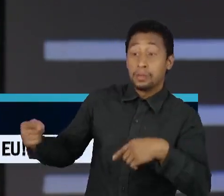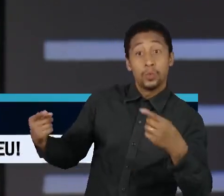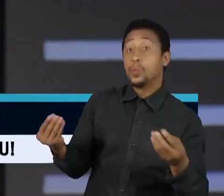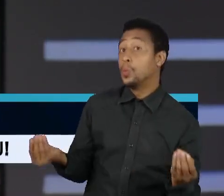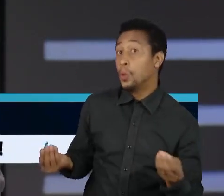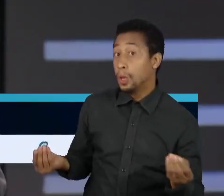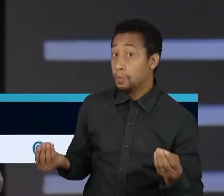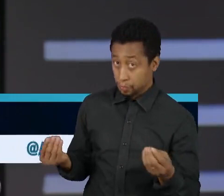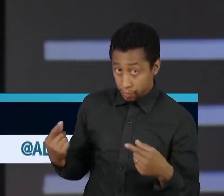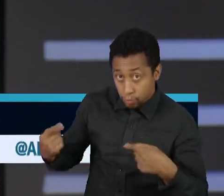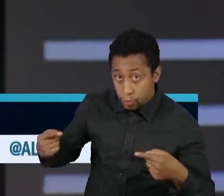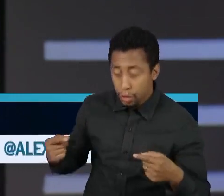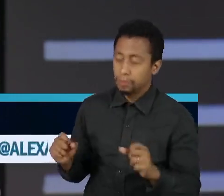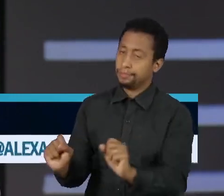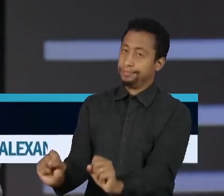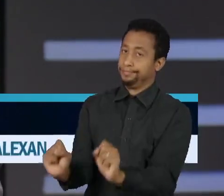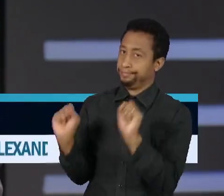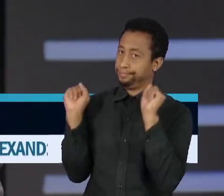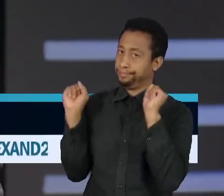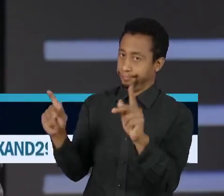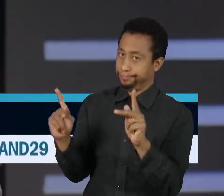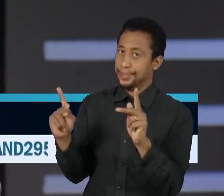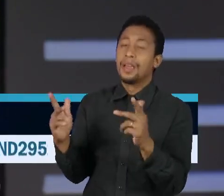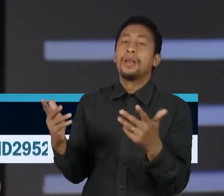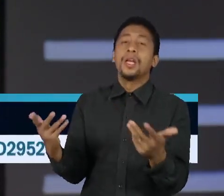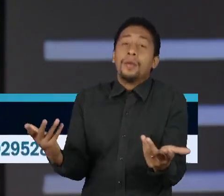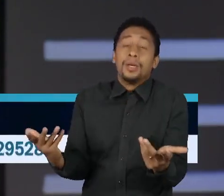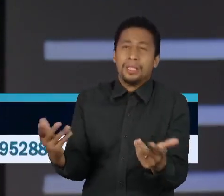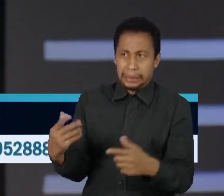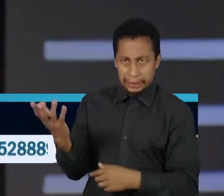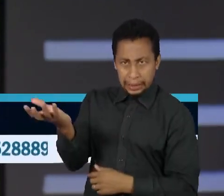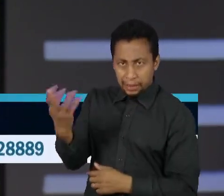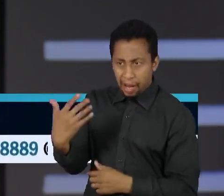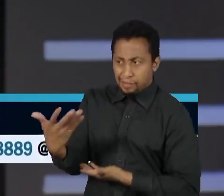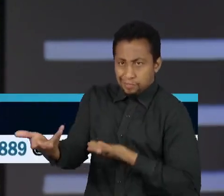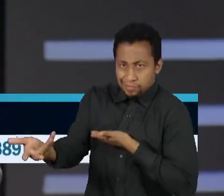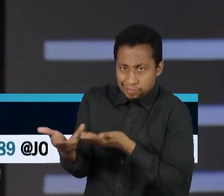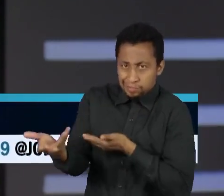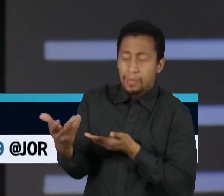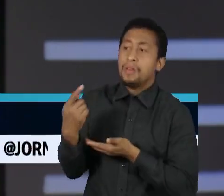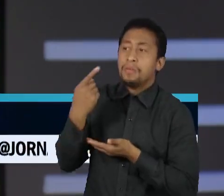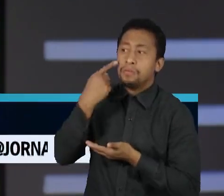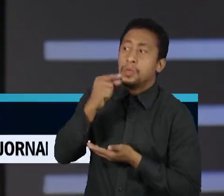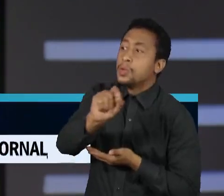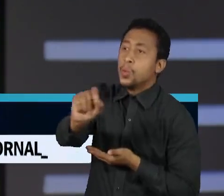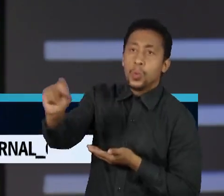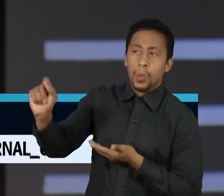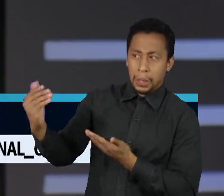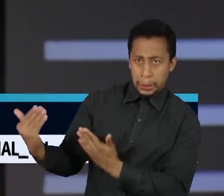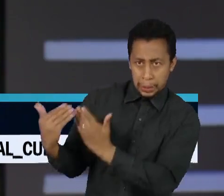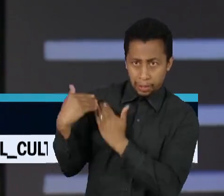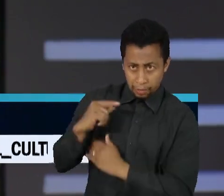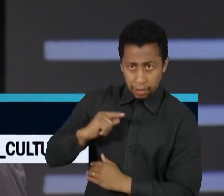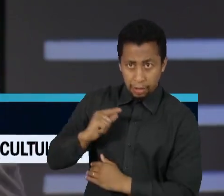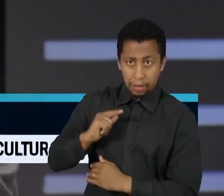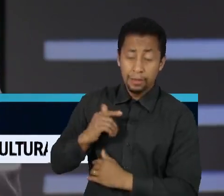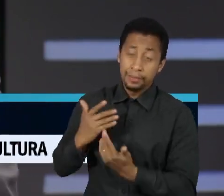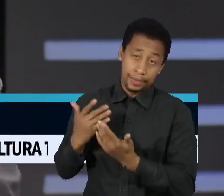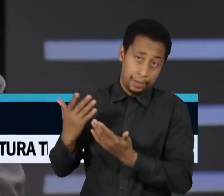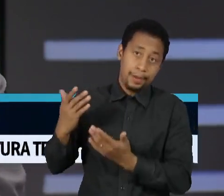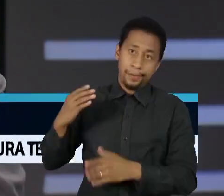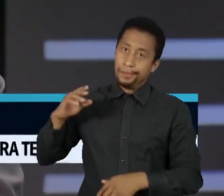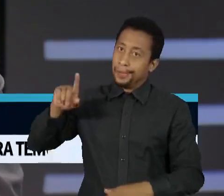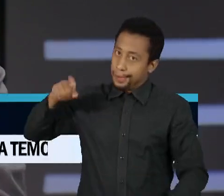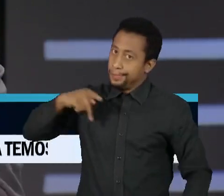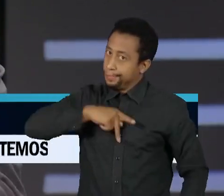discutir isso mas vai haver uma discussão séria A respeito com uma tentativa de responsabilizar inclusive o próprio ex-presidente Jair bolsonaro que